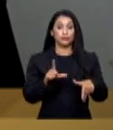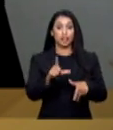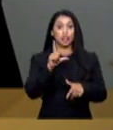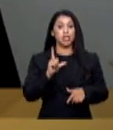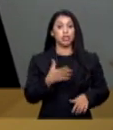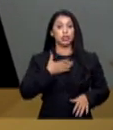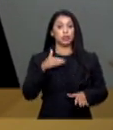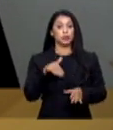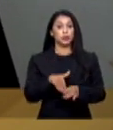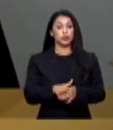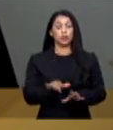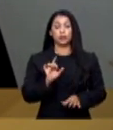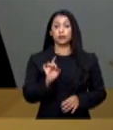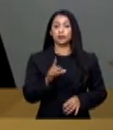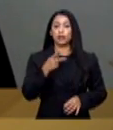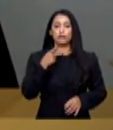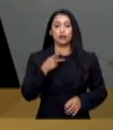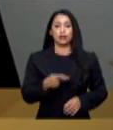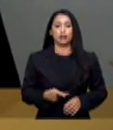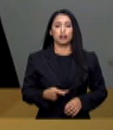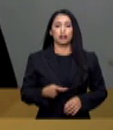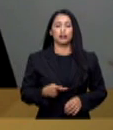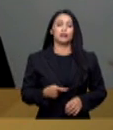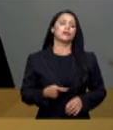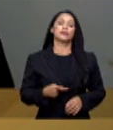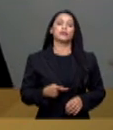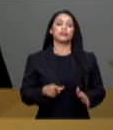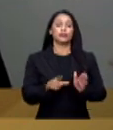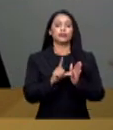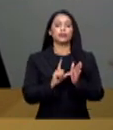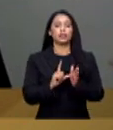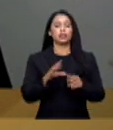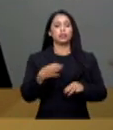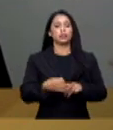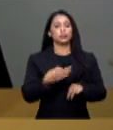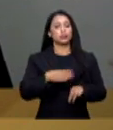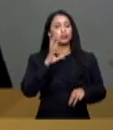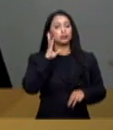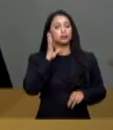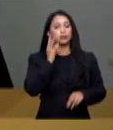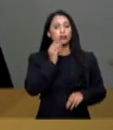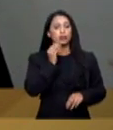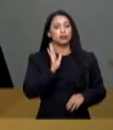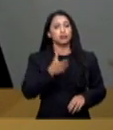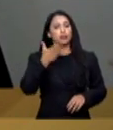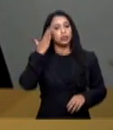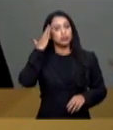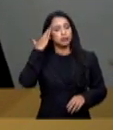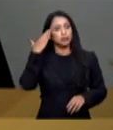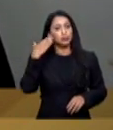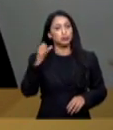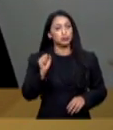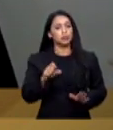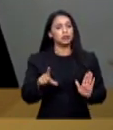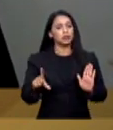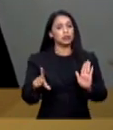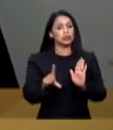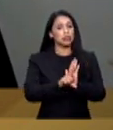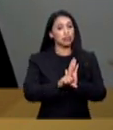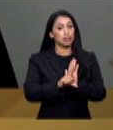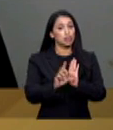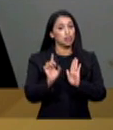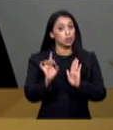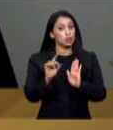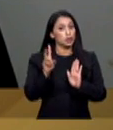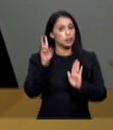Antes do meu voto, presidente, apenas queria falar antes do ministro Toffoli, porque, como todos nós sabemos, esta lei, palavra, apenas para